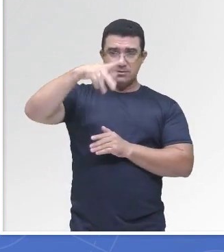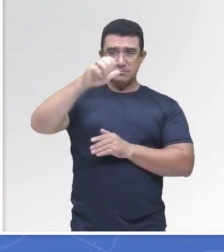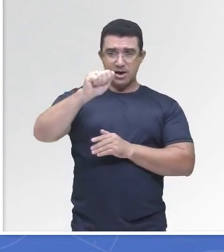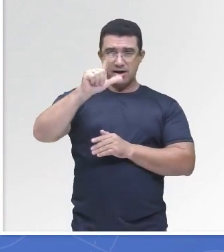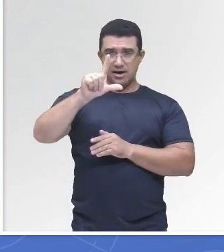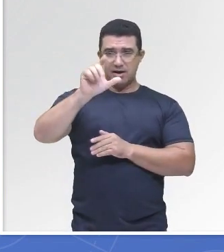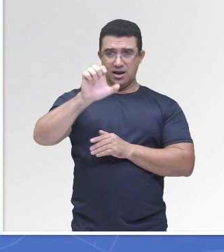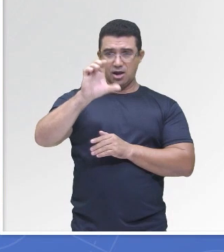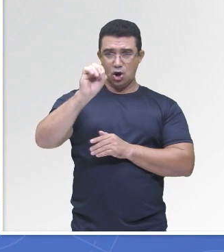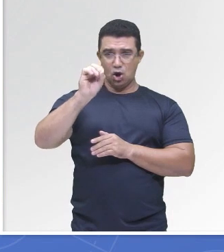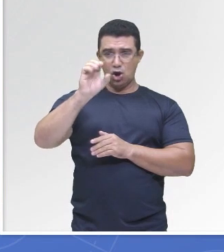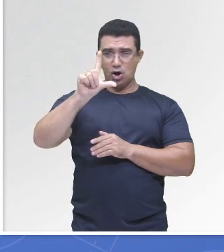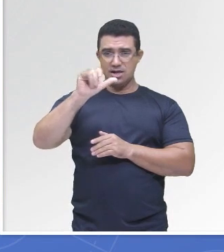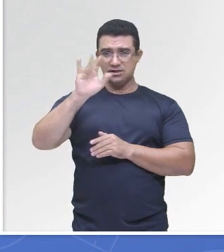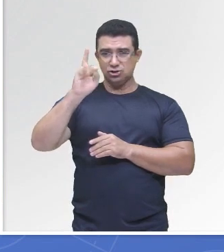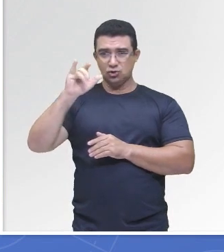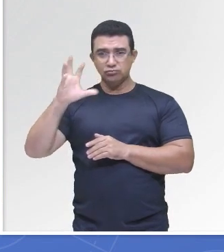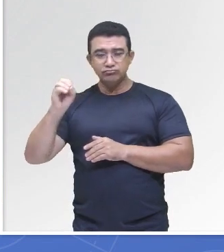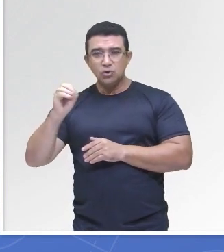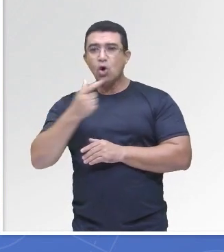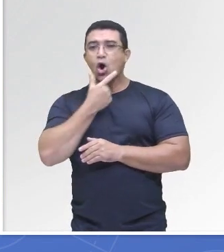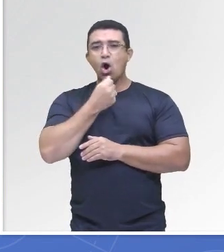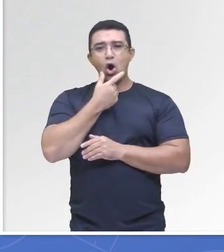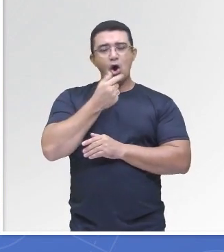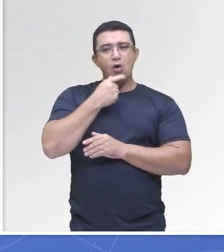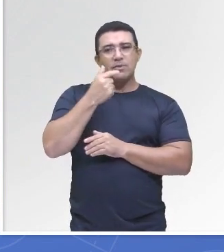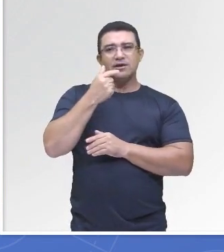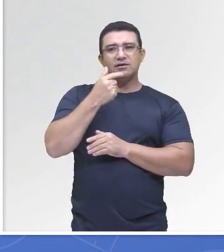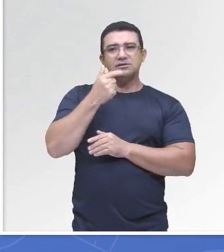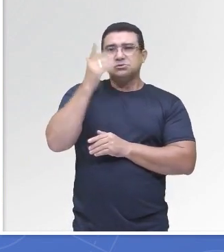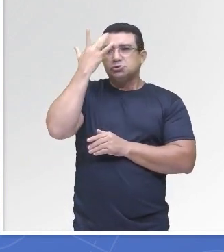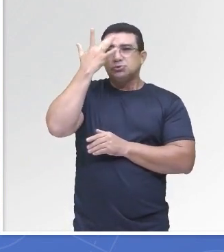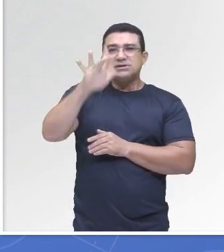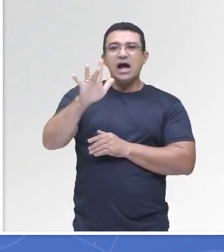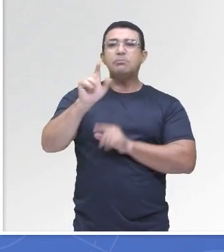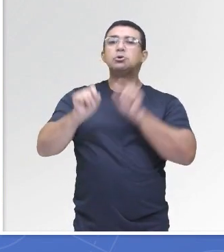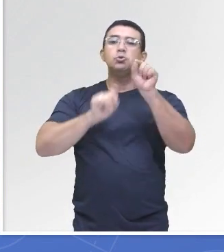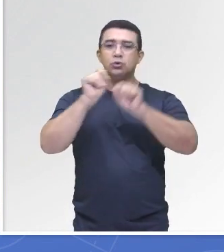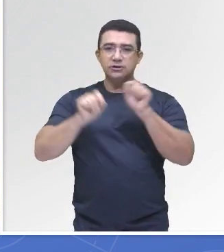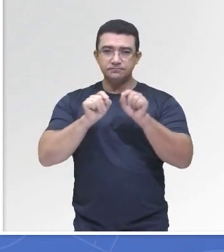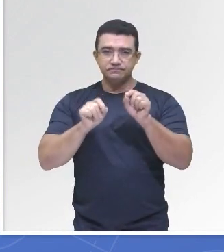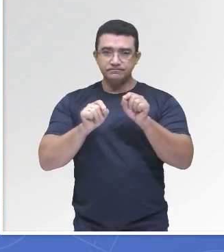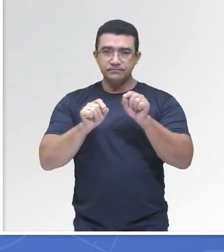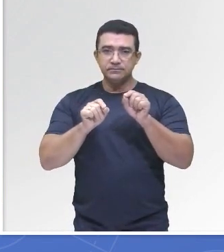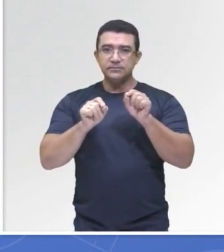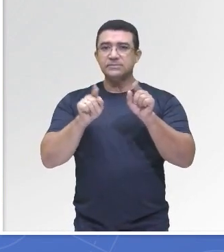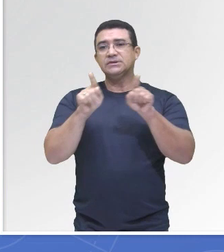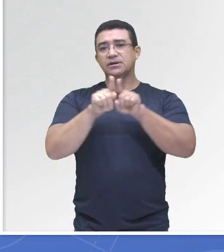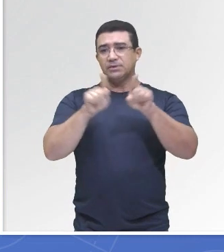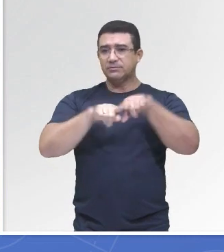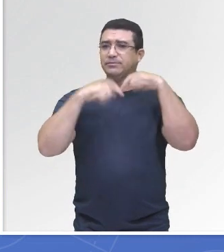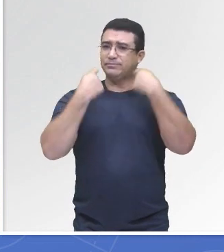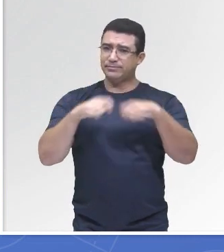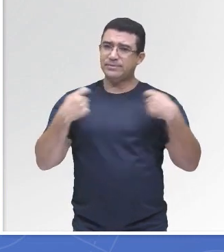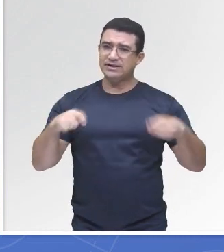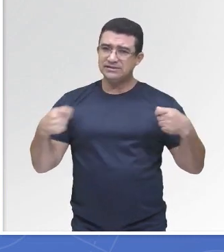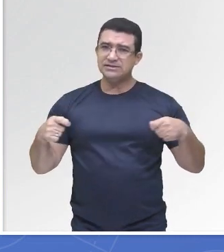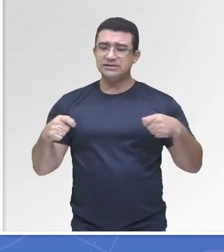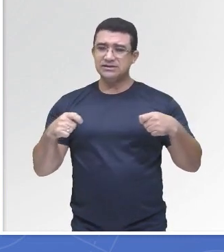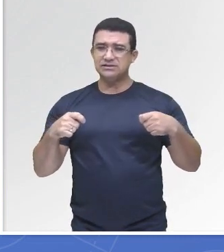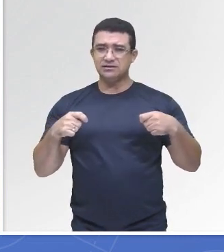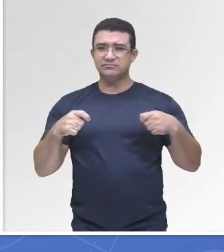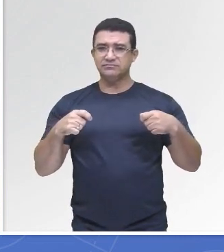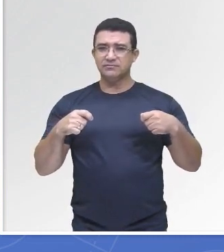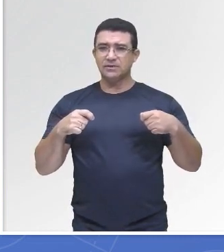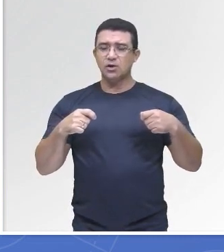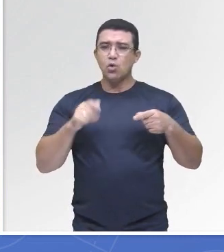os homens não sabiam que eles tinham, os homens, o sexo masculino não sabia que eles tinham participação no processo,